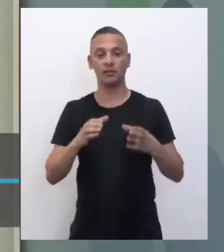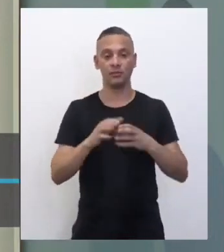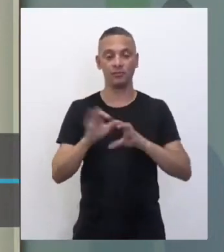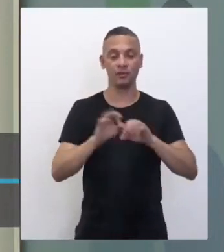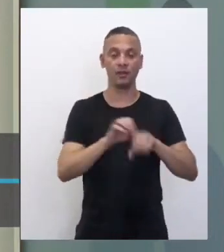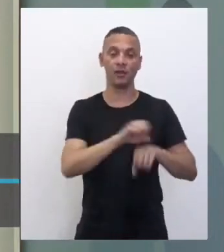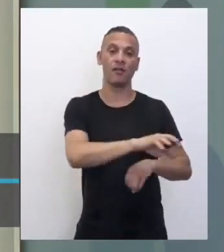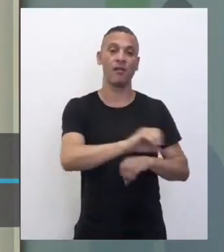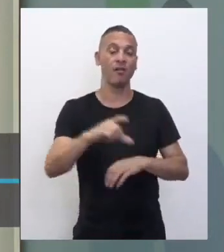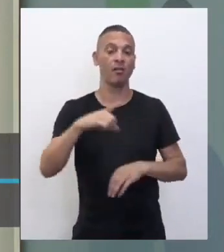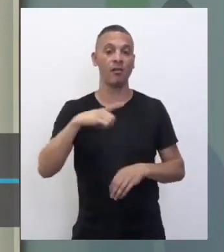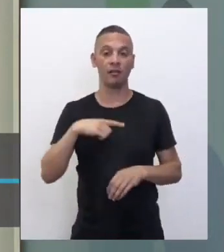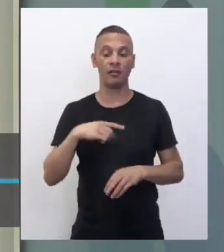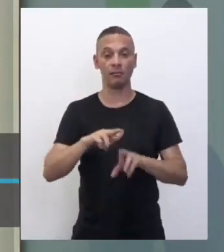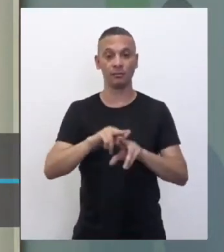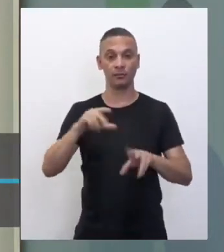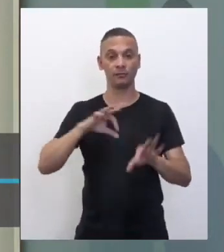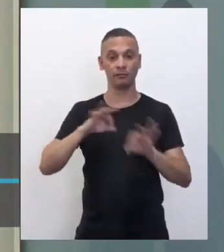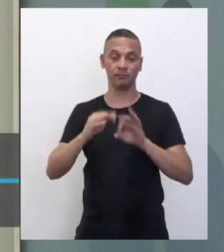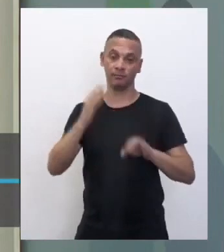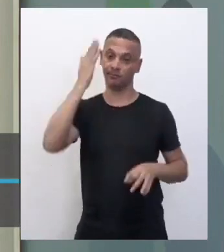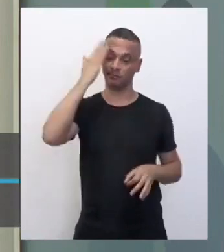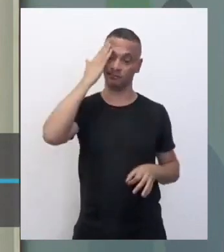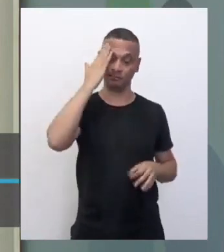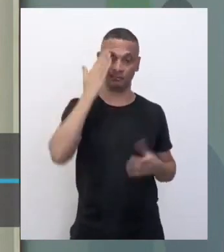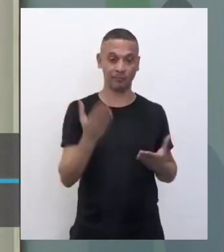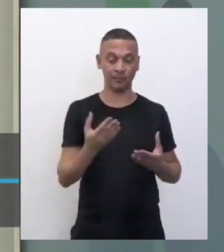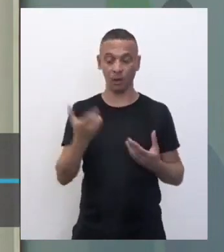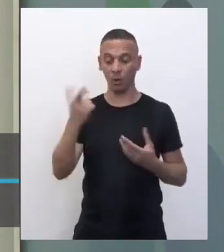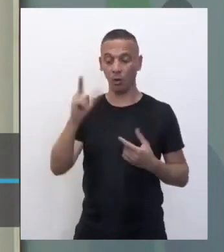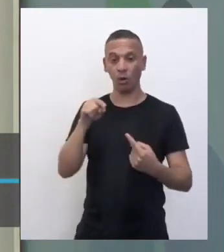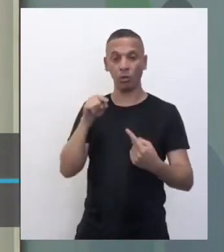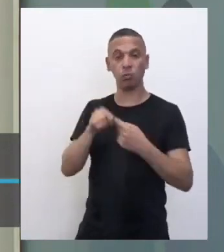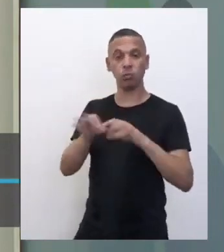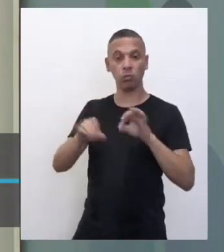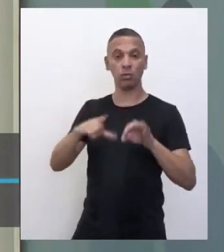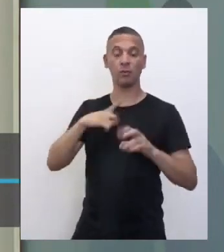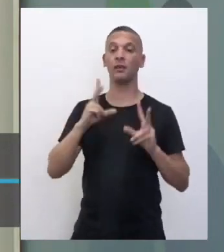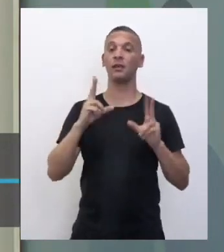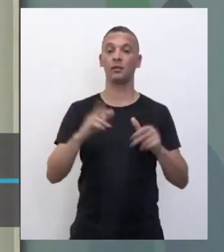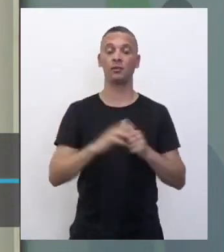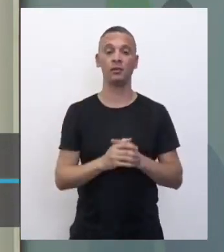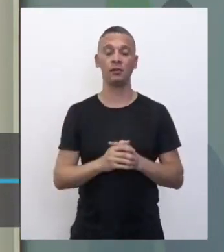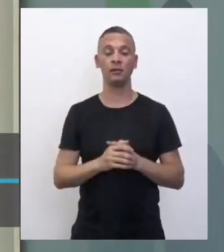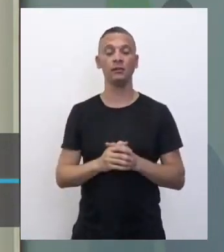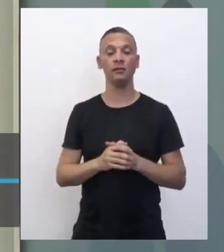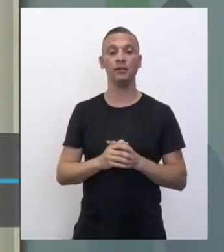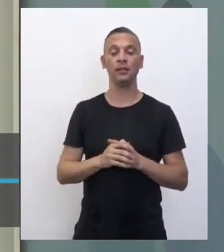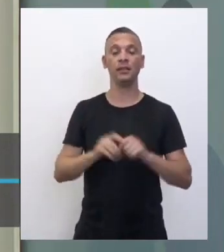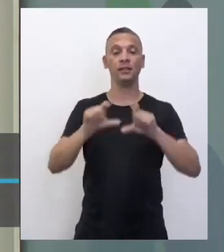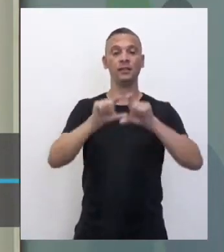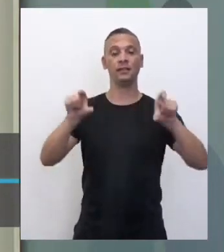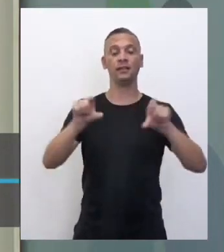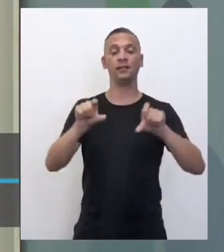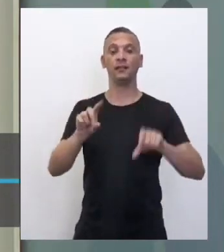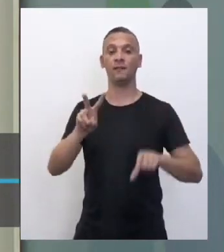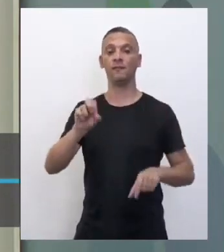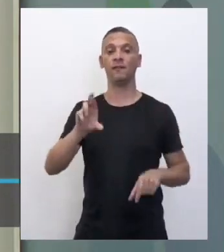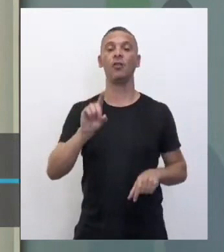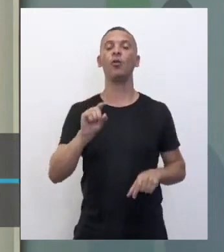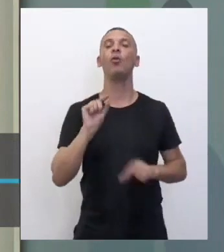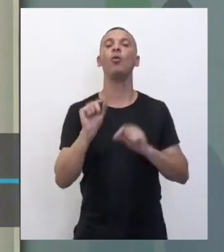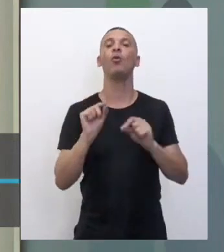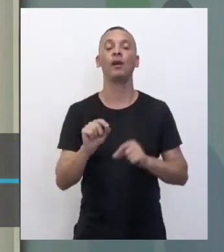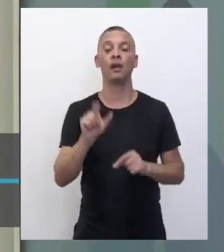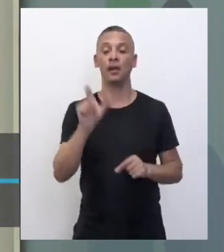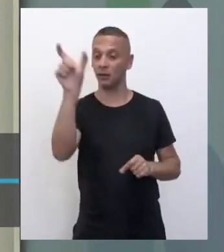aula, que não se constrói com outros, com os objetos. Por isso que a gente usa lá a expressão objeto de valor. O que é um objeto de valor?